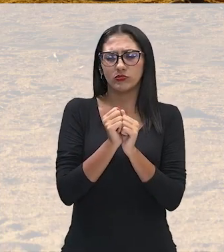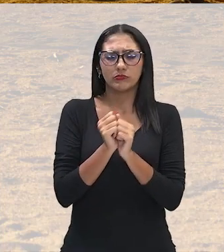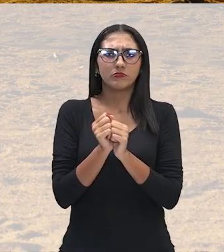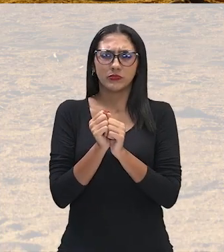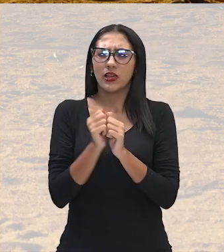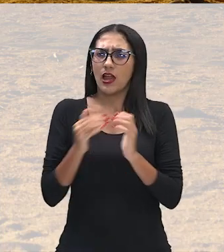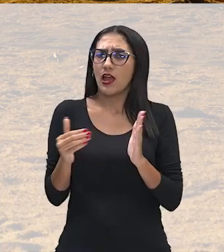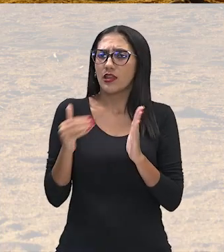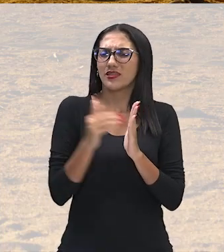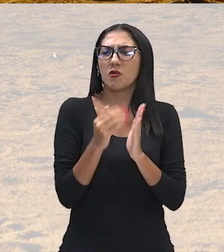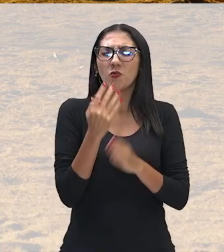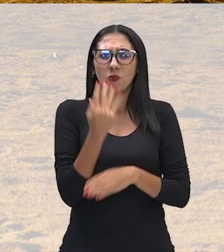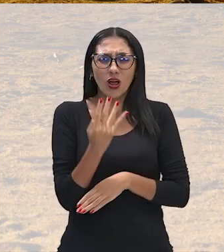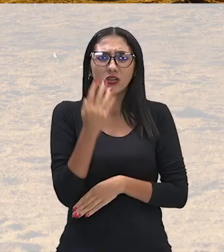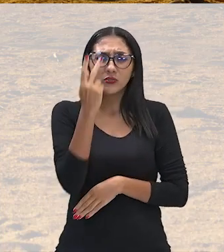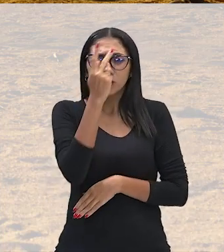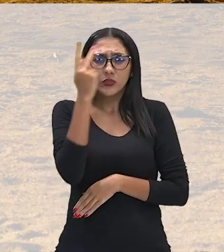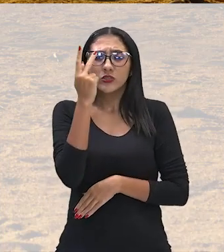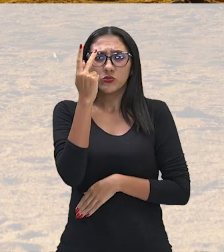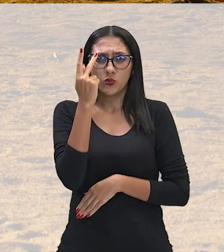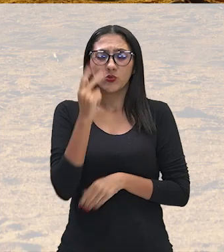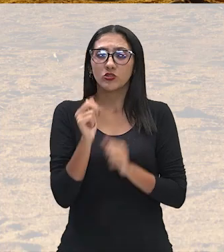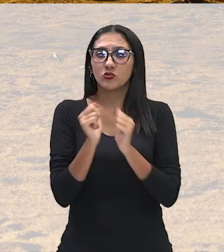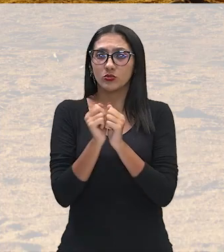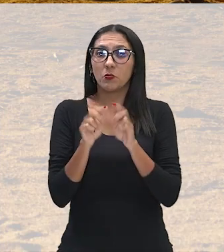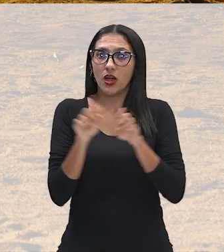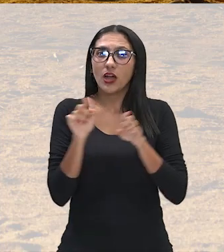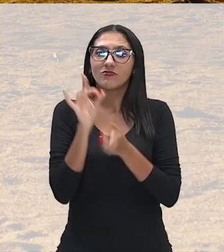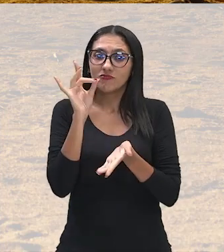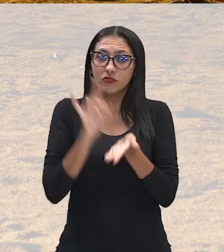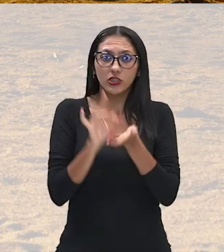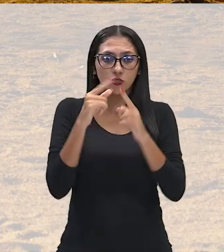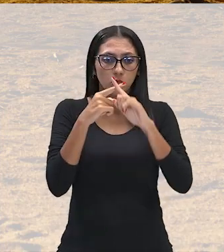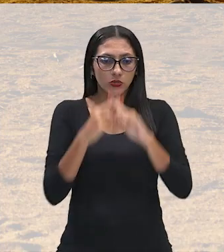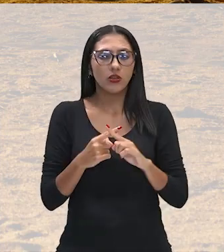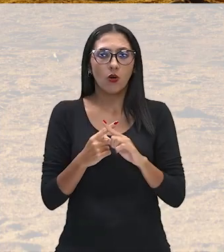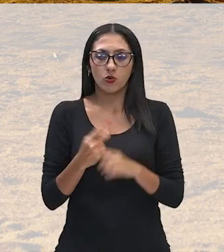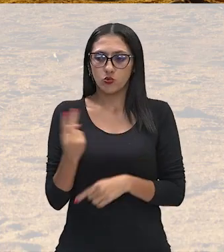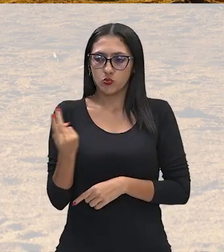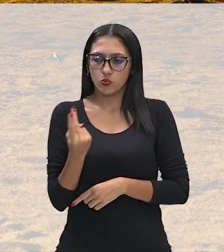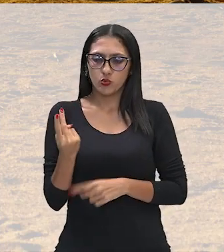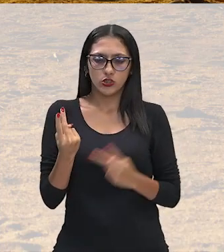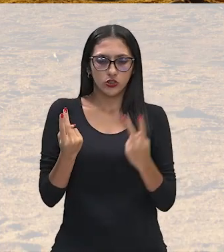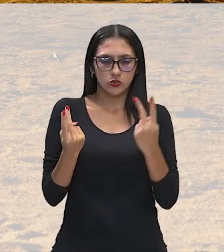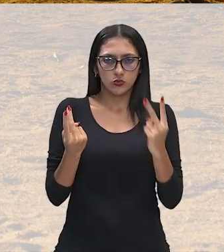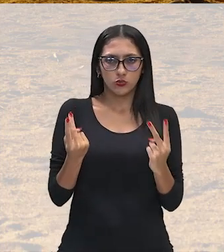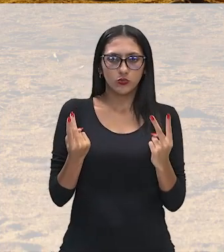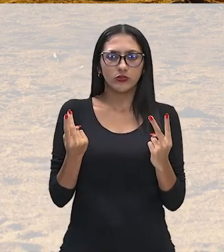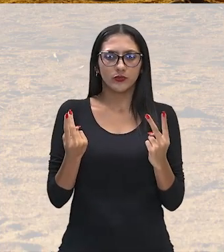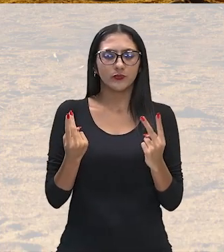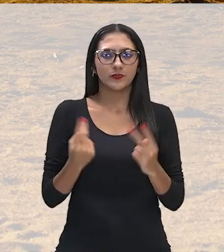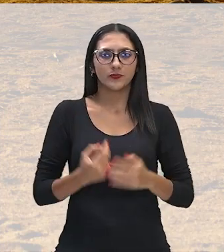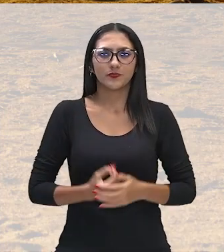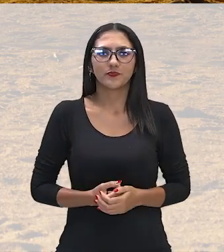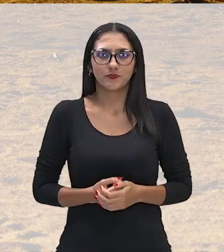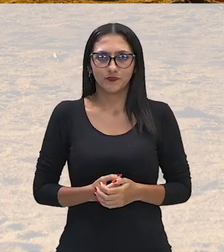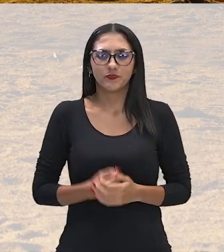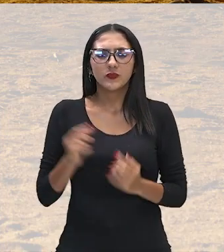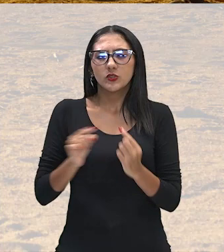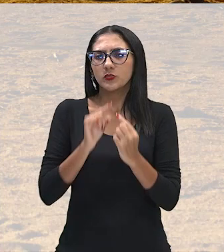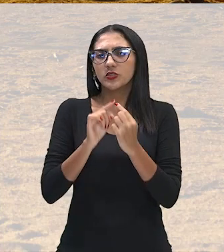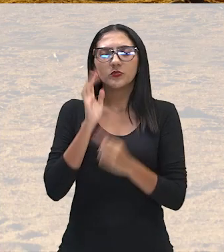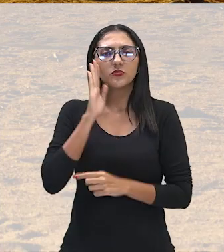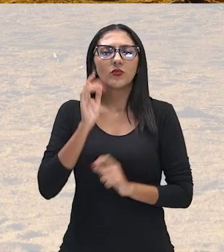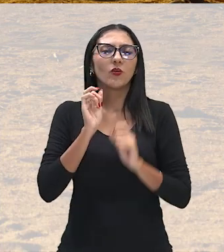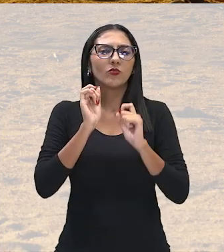jogar o futevôlei, mas de maneira oficial é apenas em duplas, tá certo? E o objetivo principal ali do futevôlei é